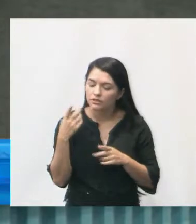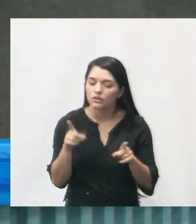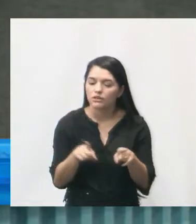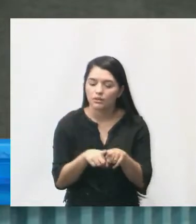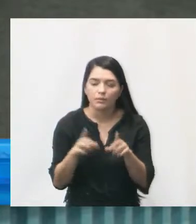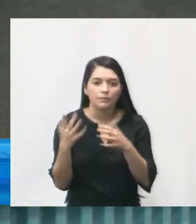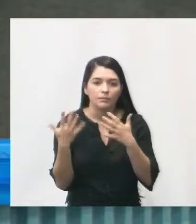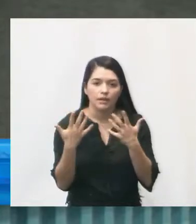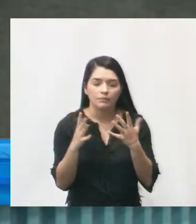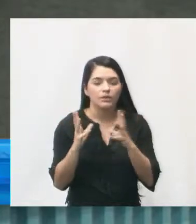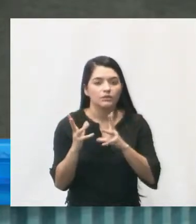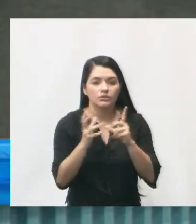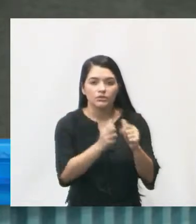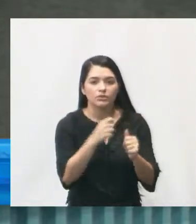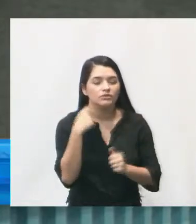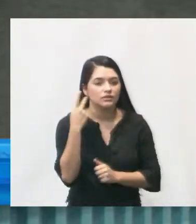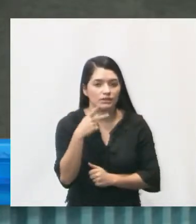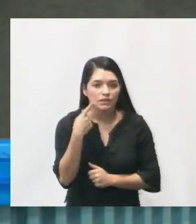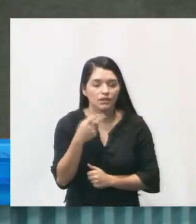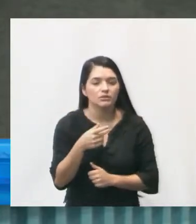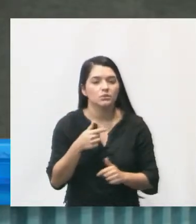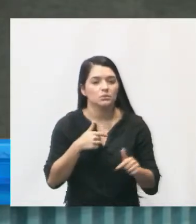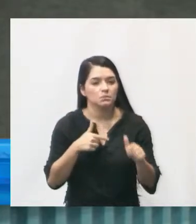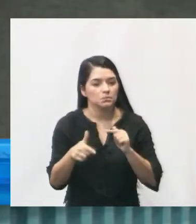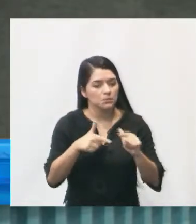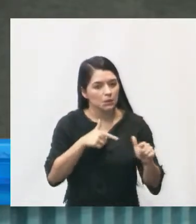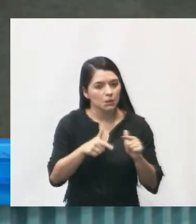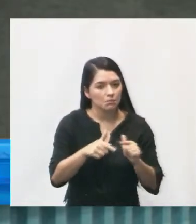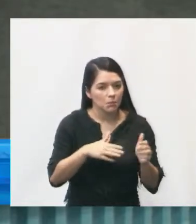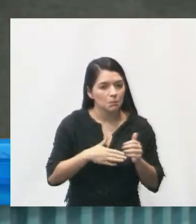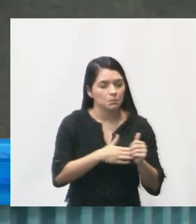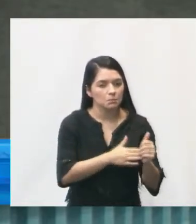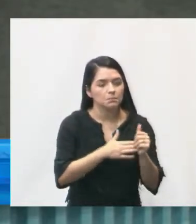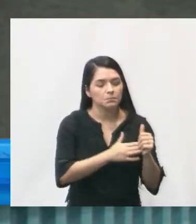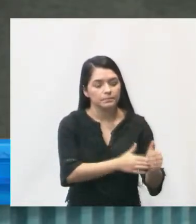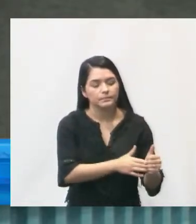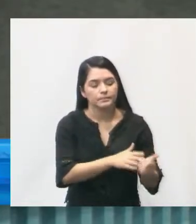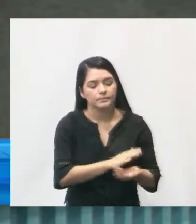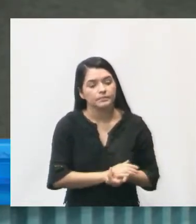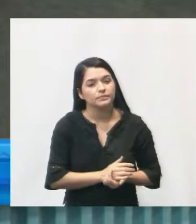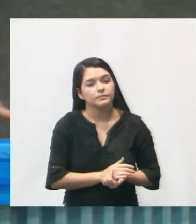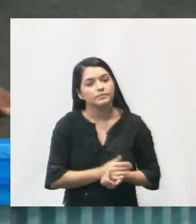todos os vereadores pela condução do trabalho. Quero...